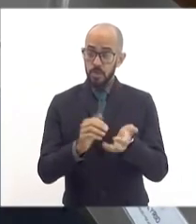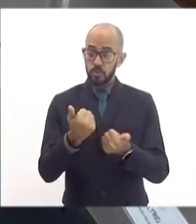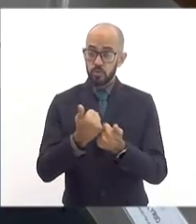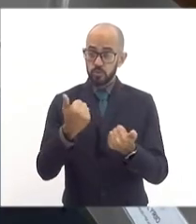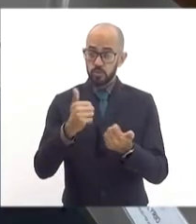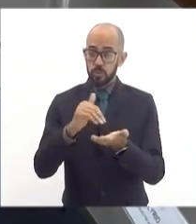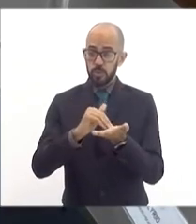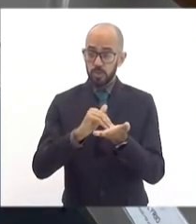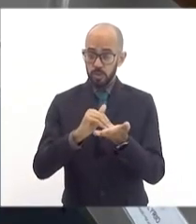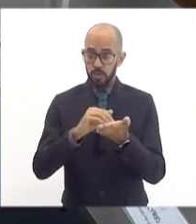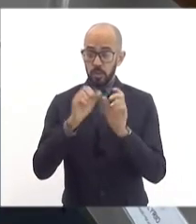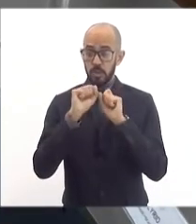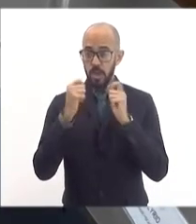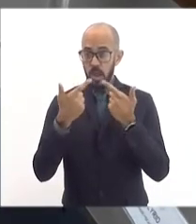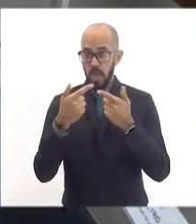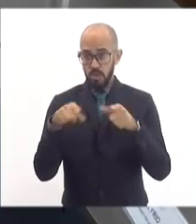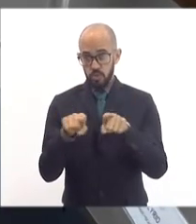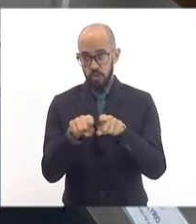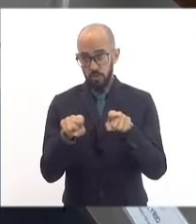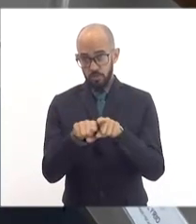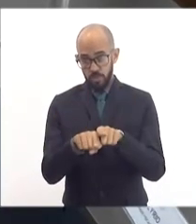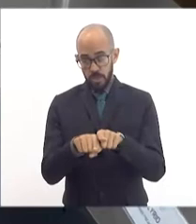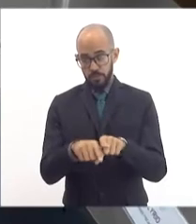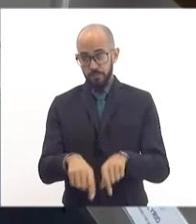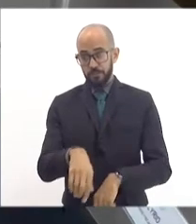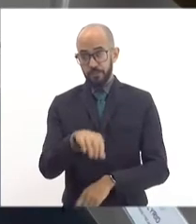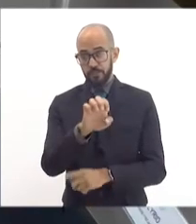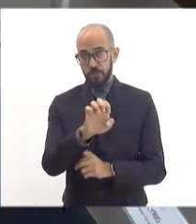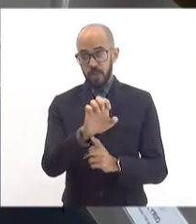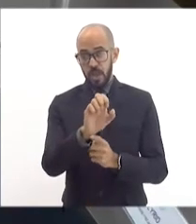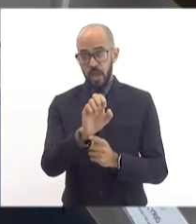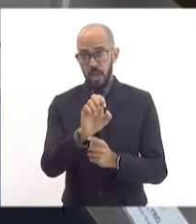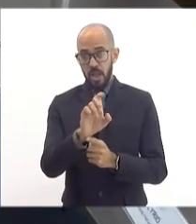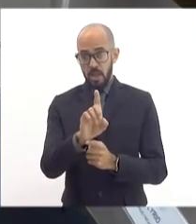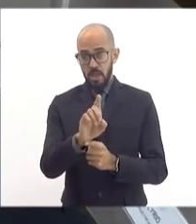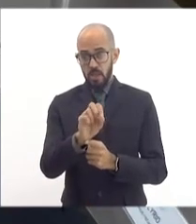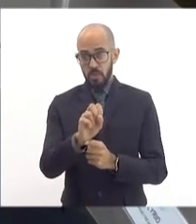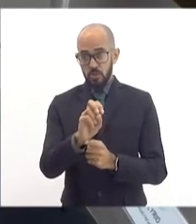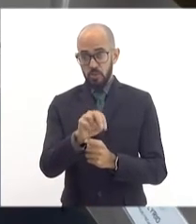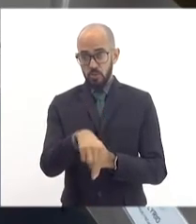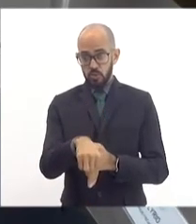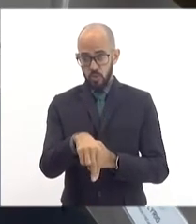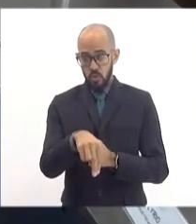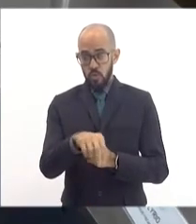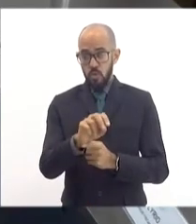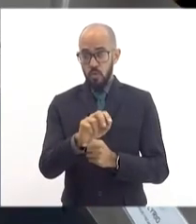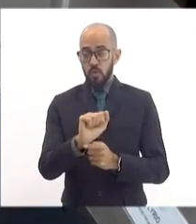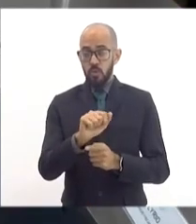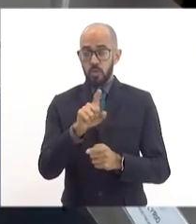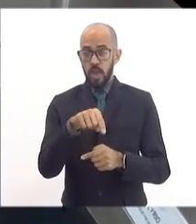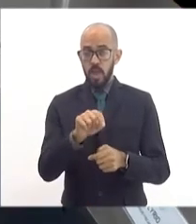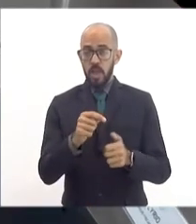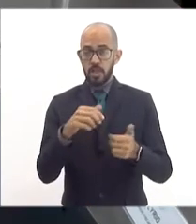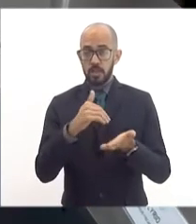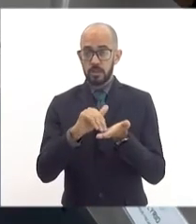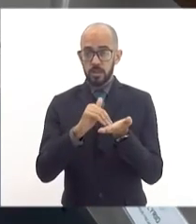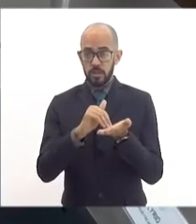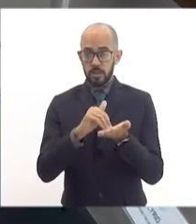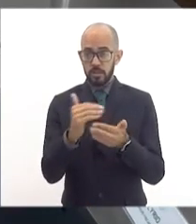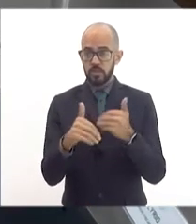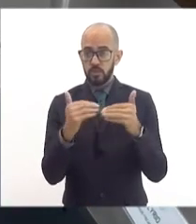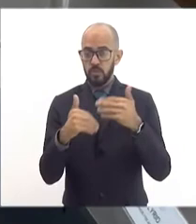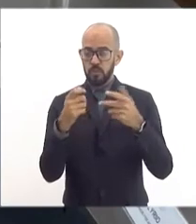e a Alerj. O Edson Valadão, que é da Secretaria de Desenvolvimento Econômico, está sempre